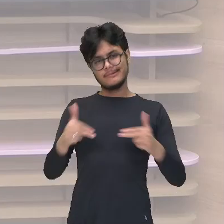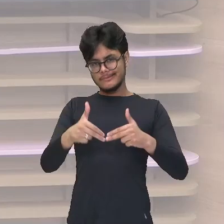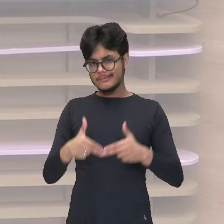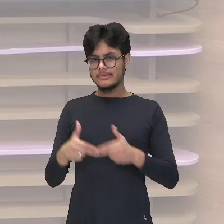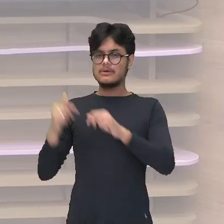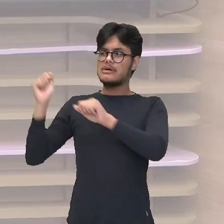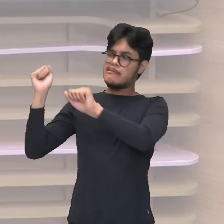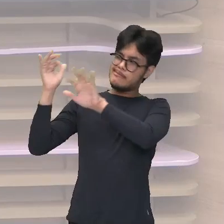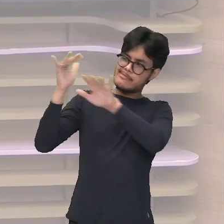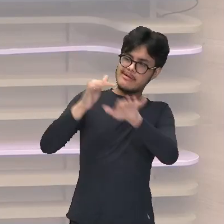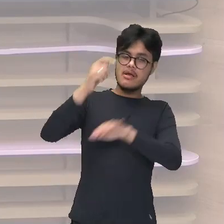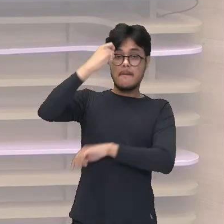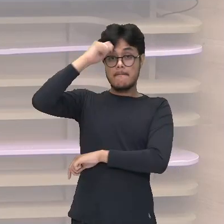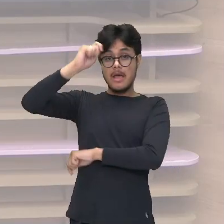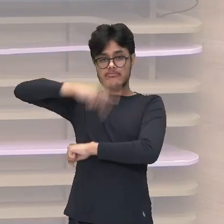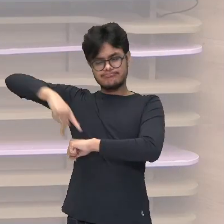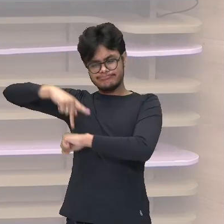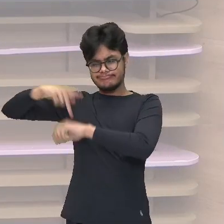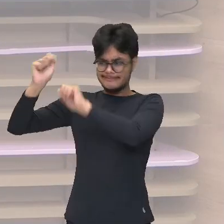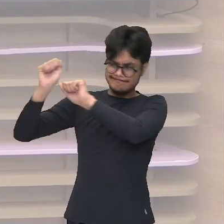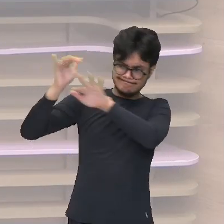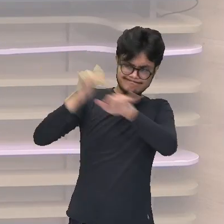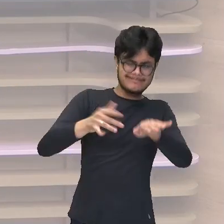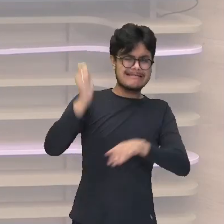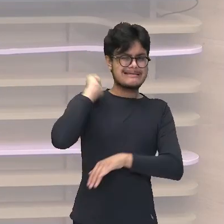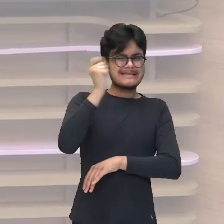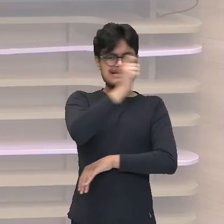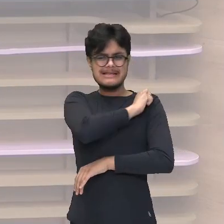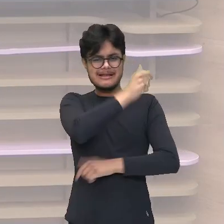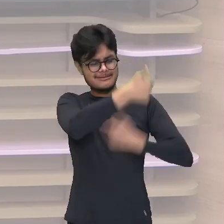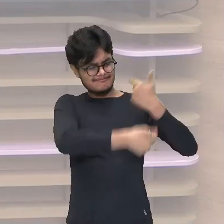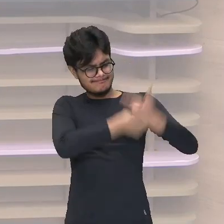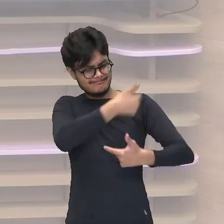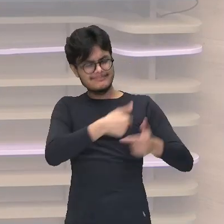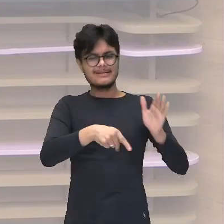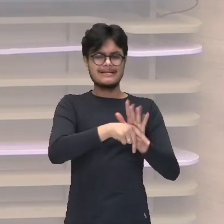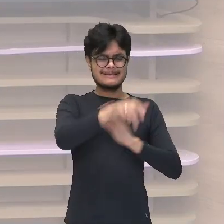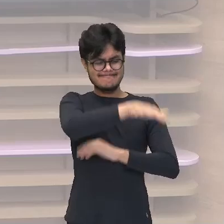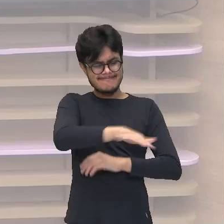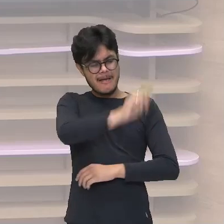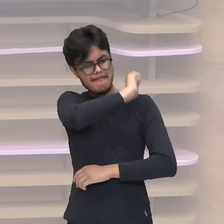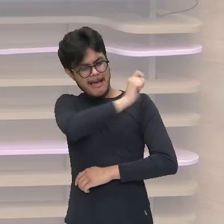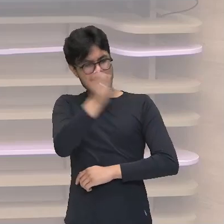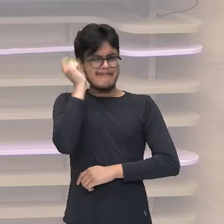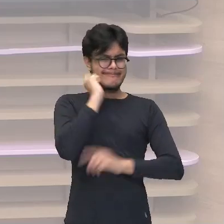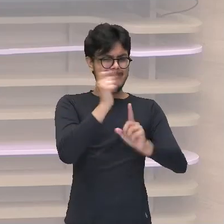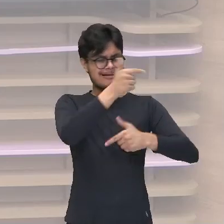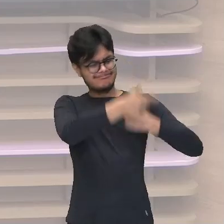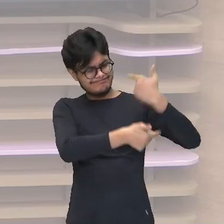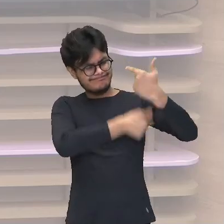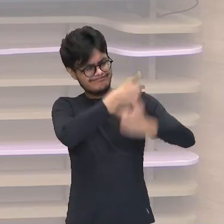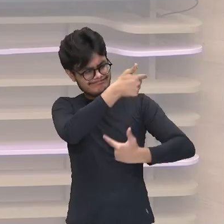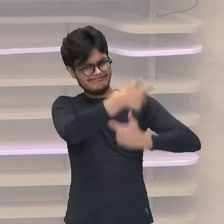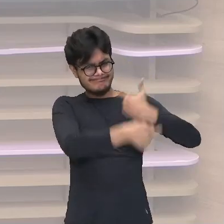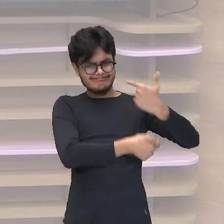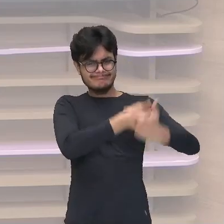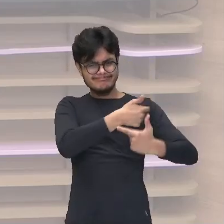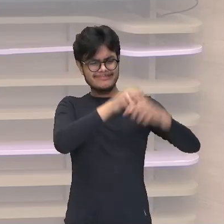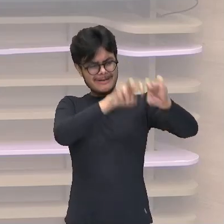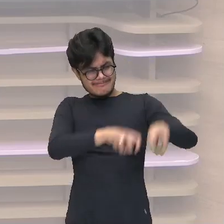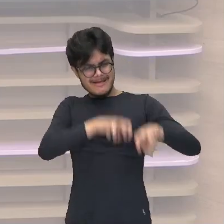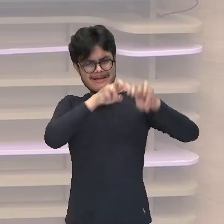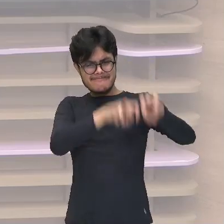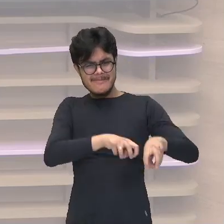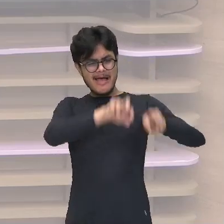que trouxessem ali os escravos para o Brasil, para serem escravizados, trabalhar ali nas atividades da pecuária,